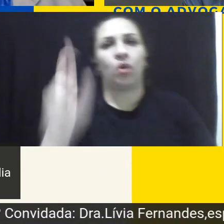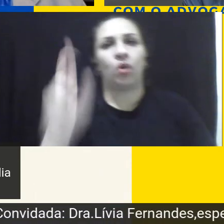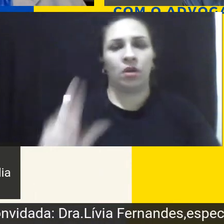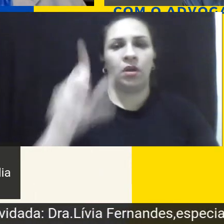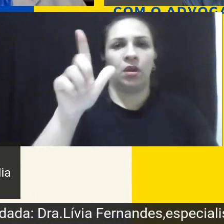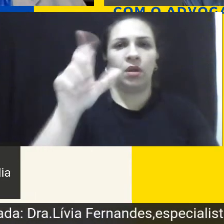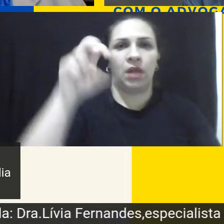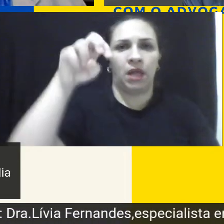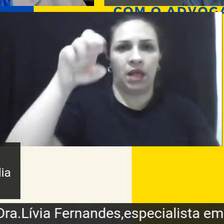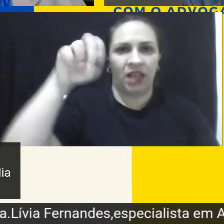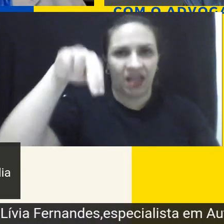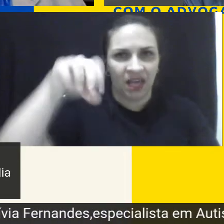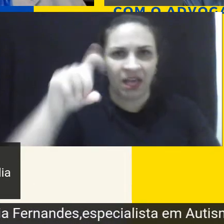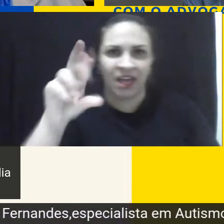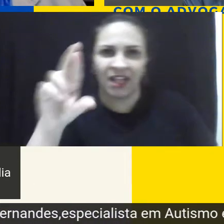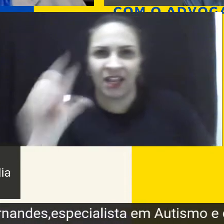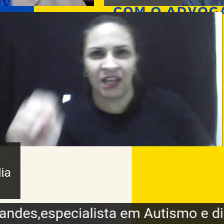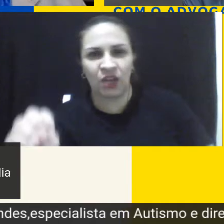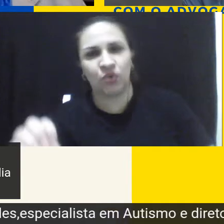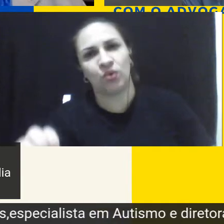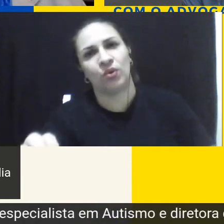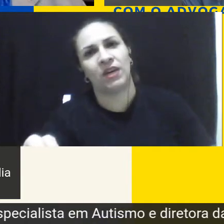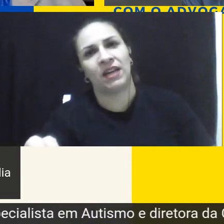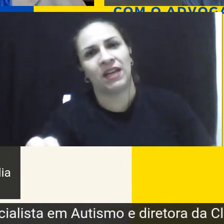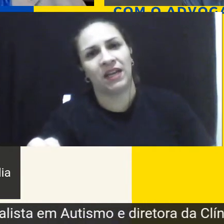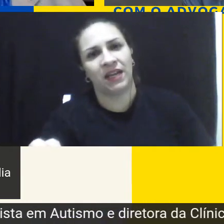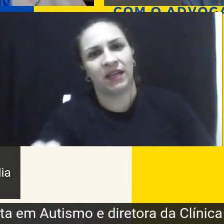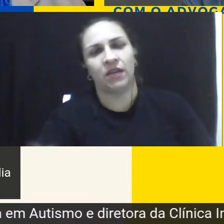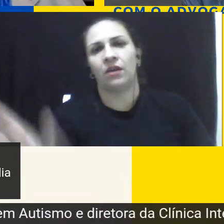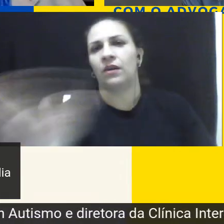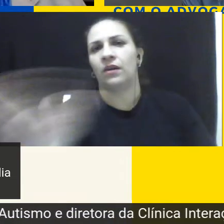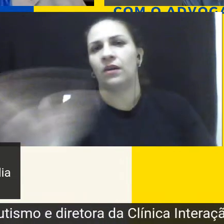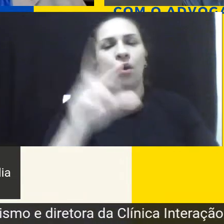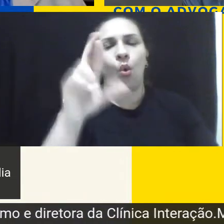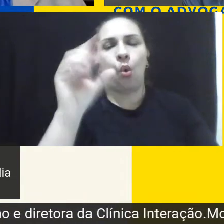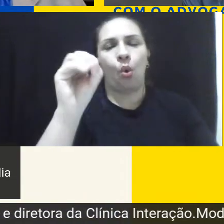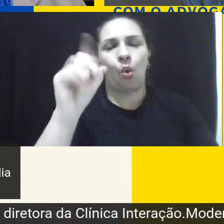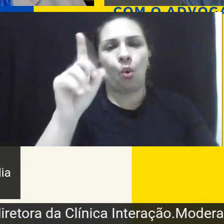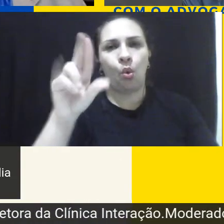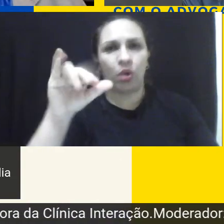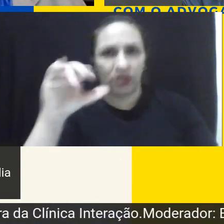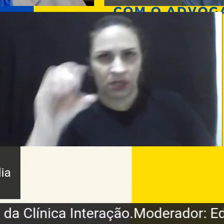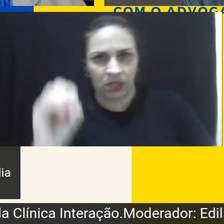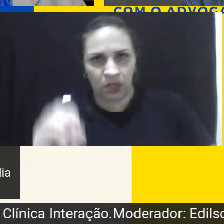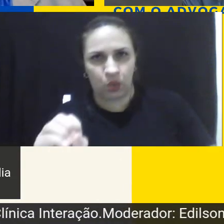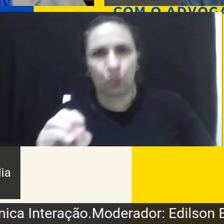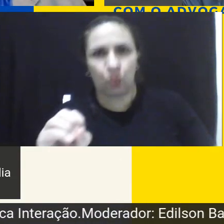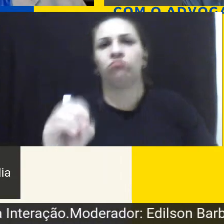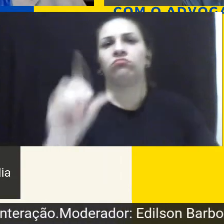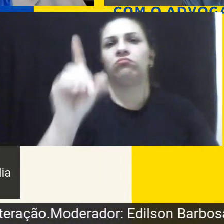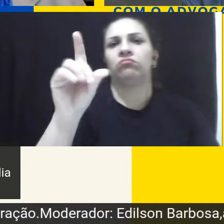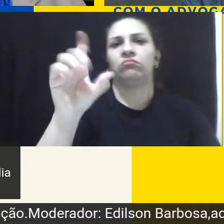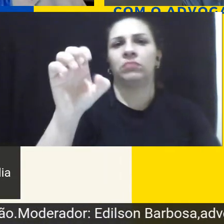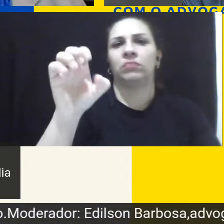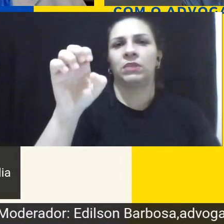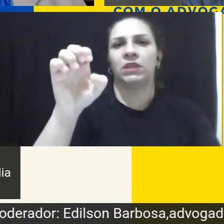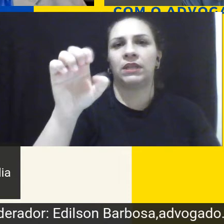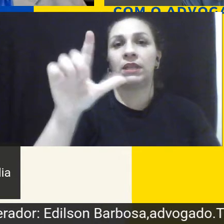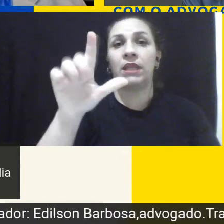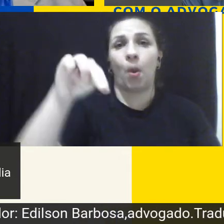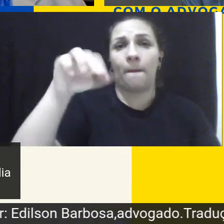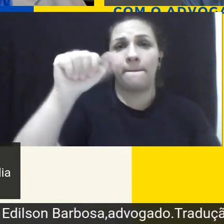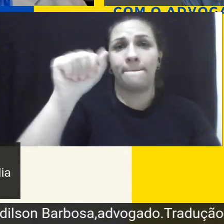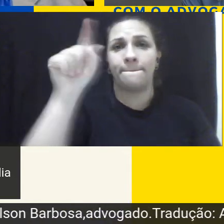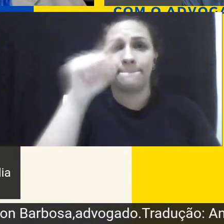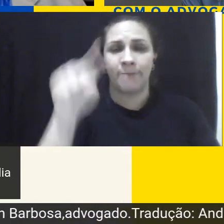Rodrigo Delmasco, que nós falamos do que altera aí sobre os